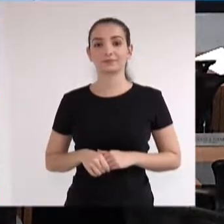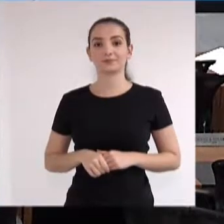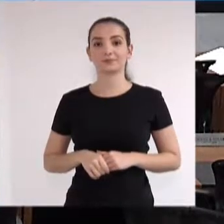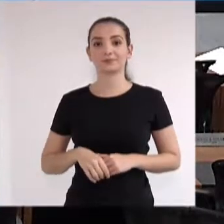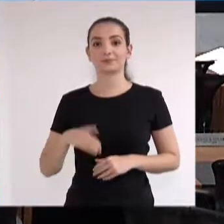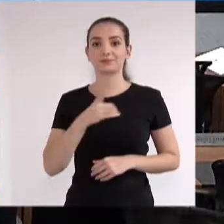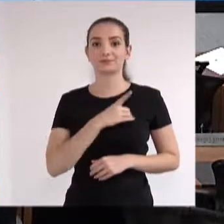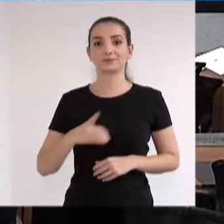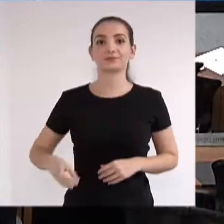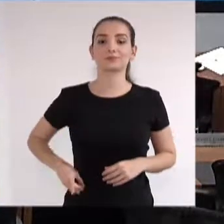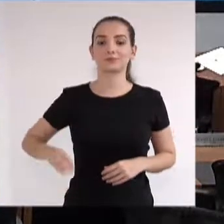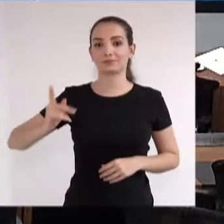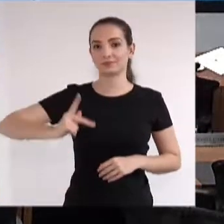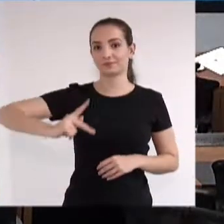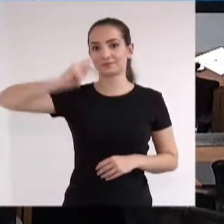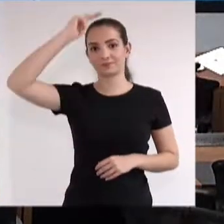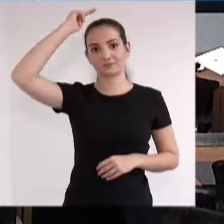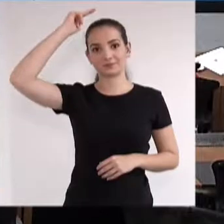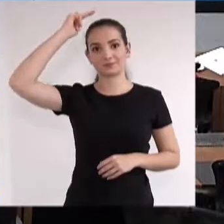Deputado Paulo Correia.